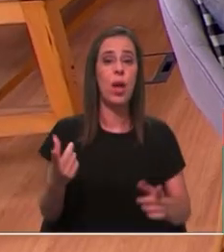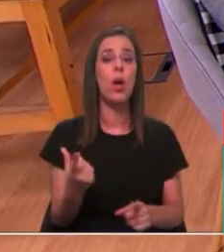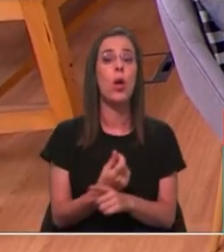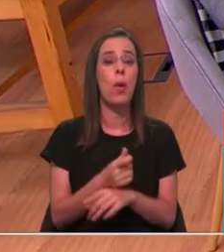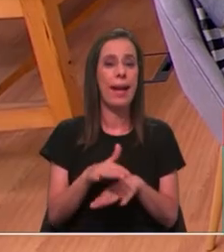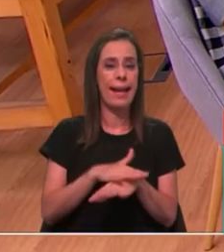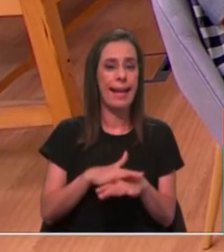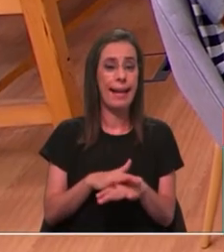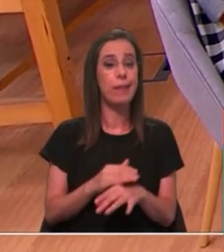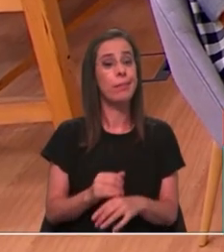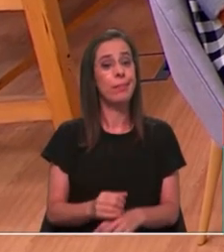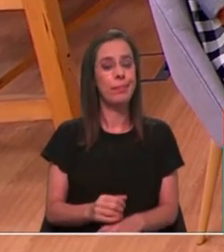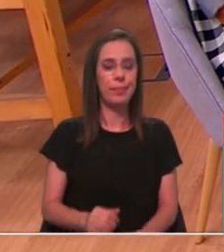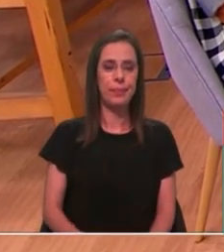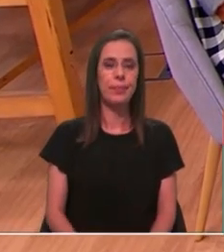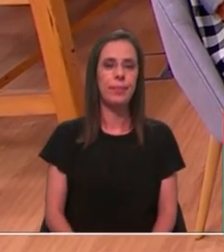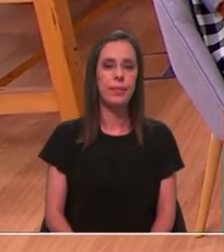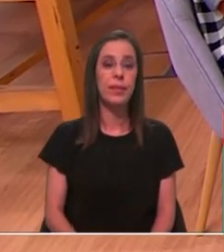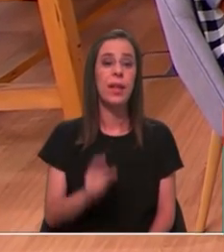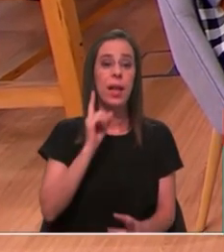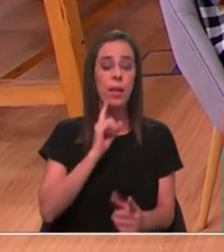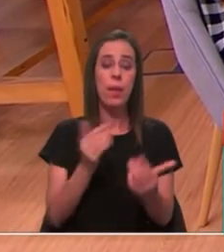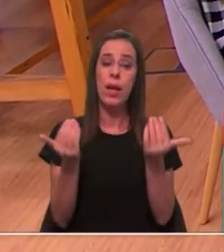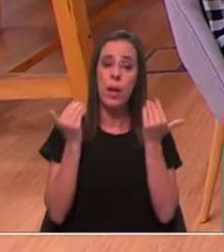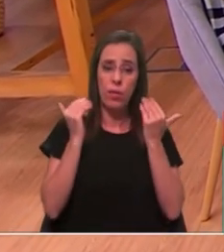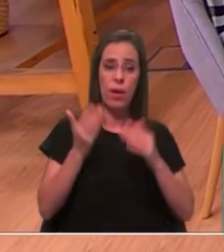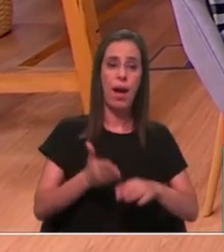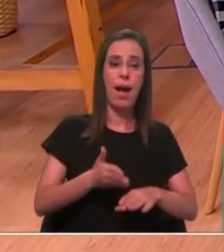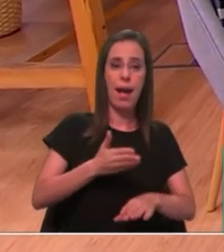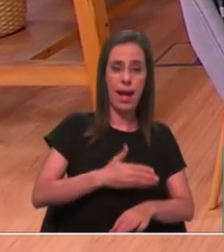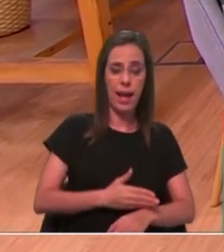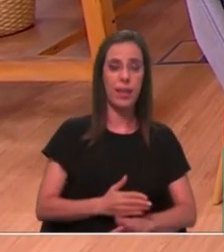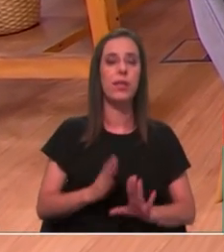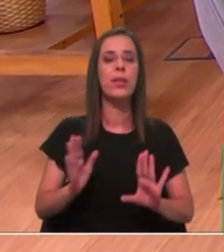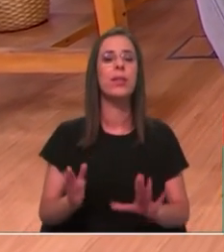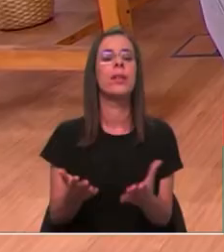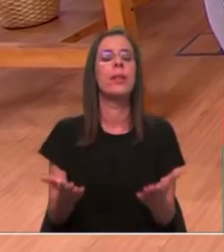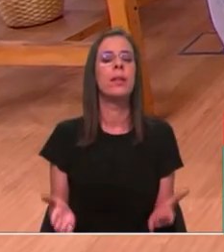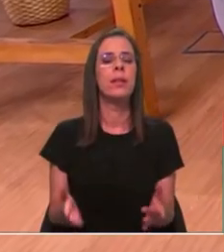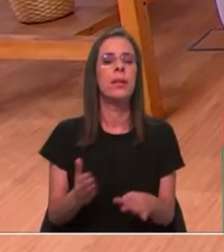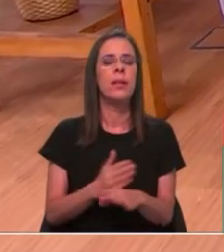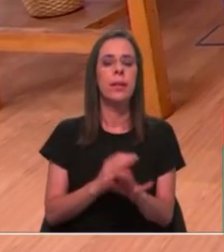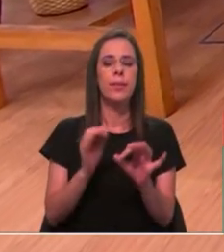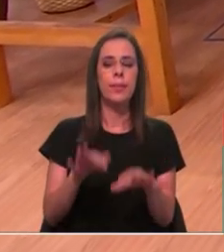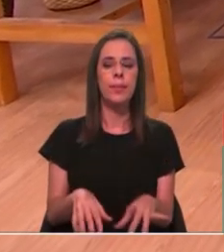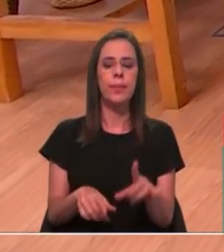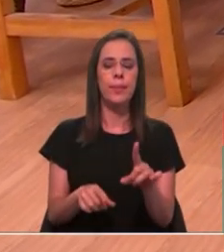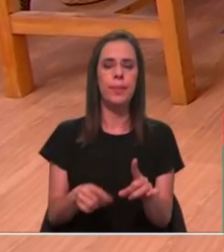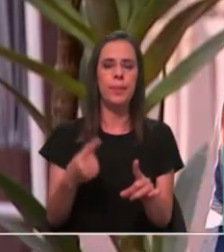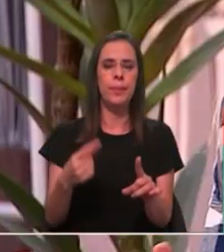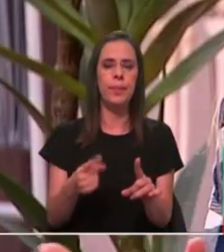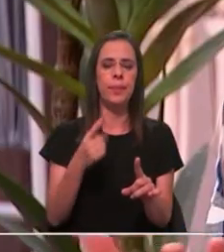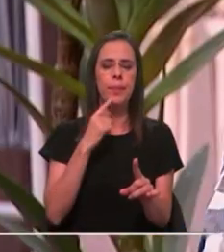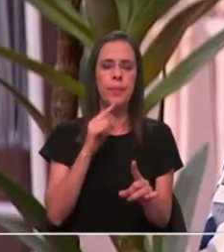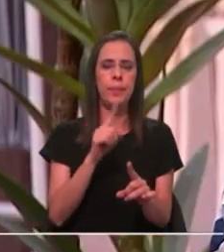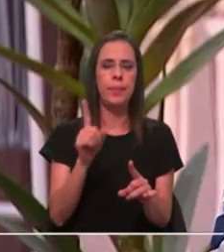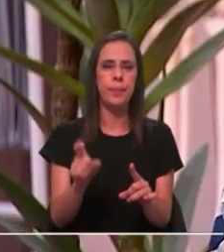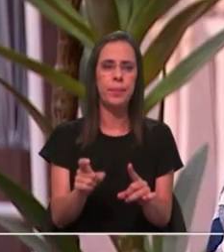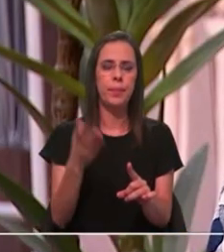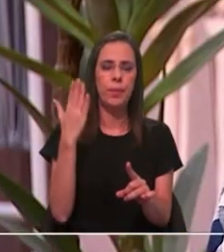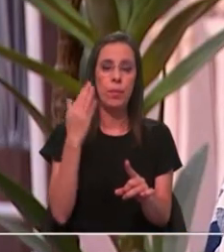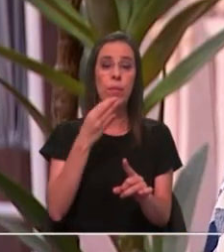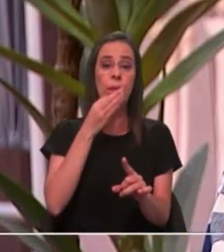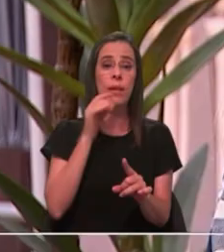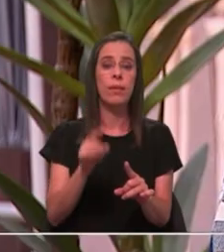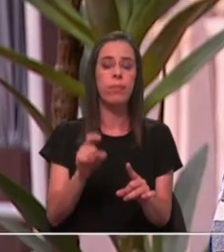creme com este tipo de substância. Portanto, é importante informarem-se antes. Exatamente. Agora, antes de terminar, doutora, há aqui uma questão, e falámos há